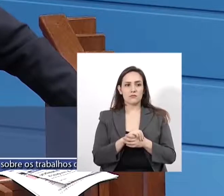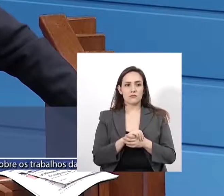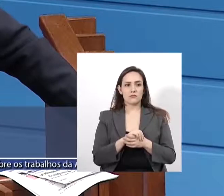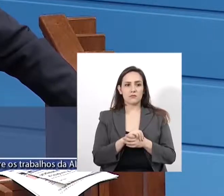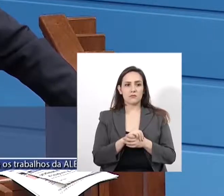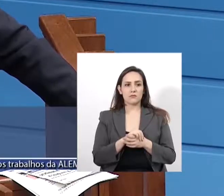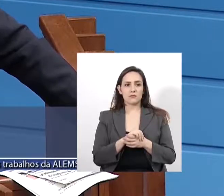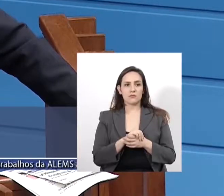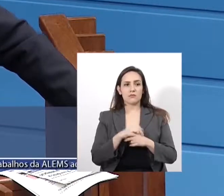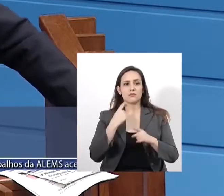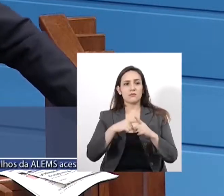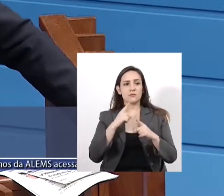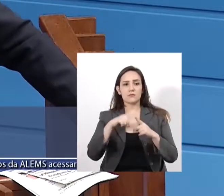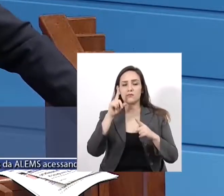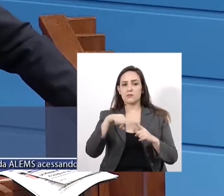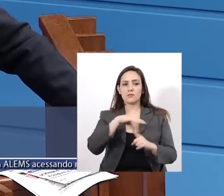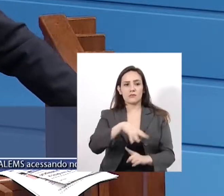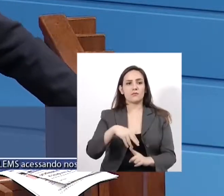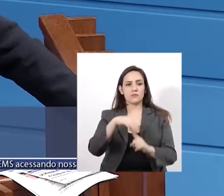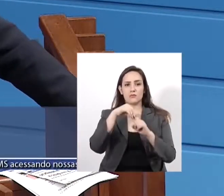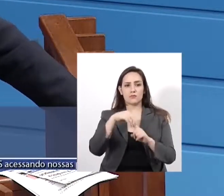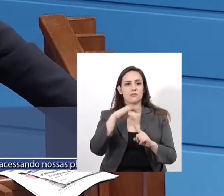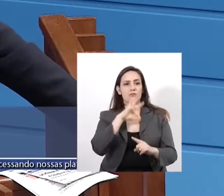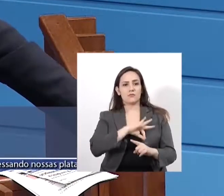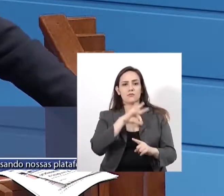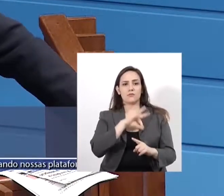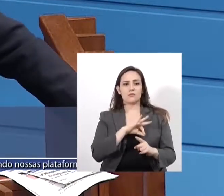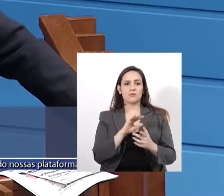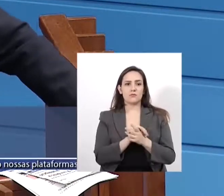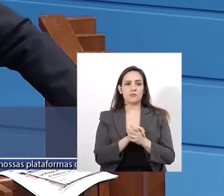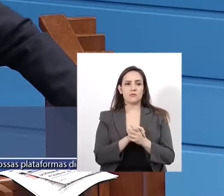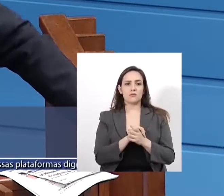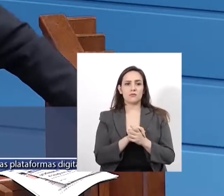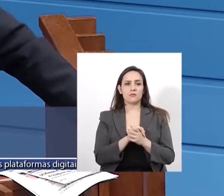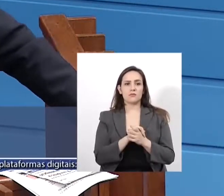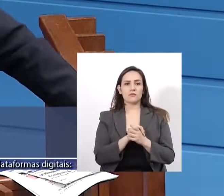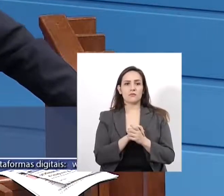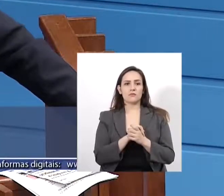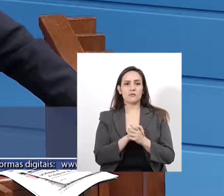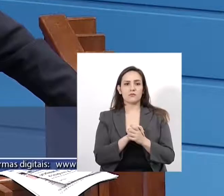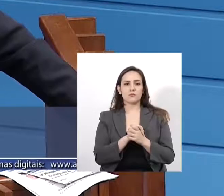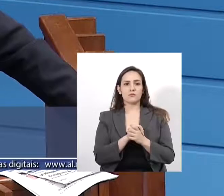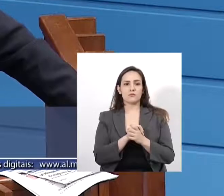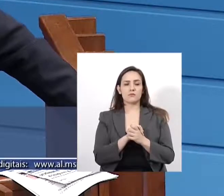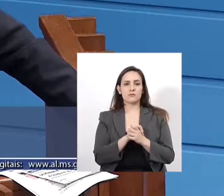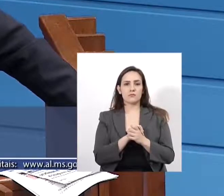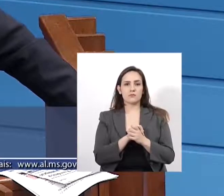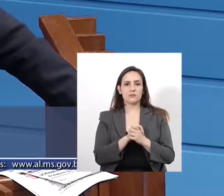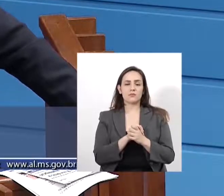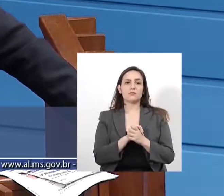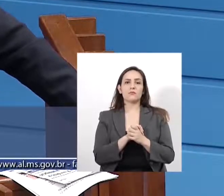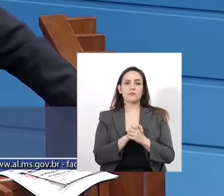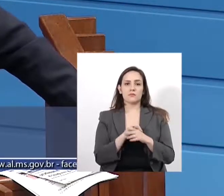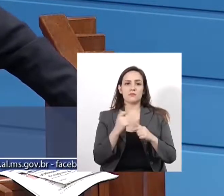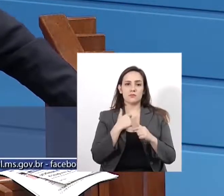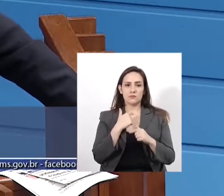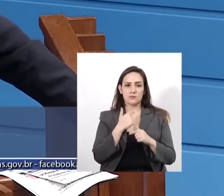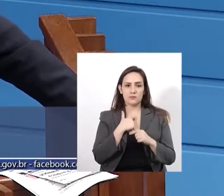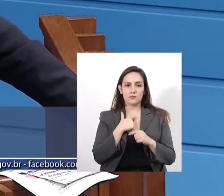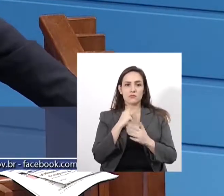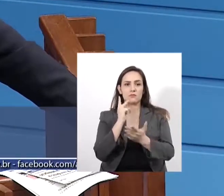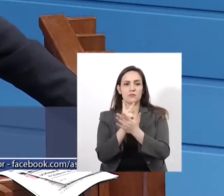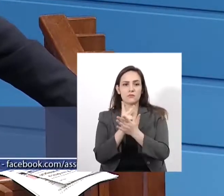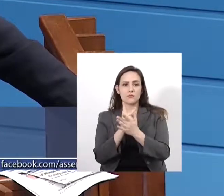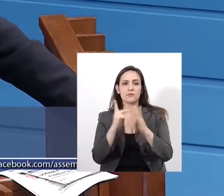é o único rendimento. Eu, inclusive, que lido bastante com as